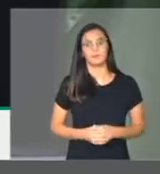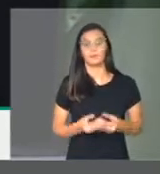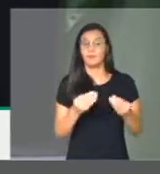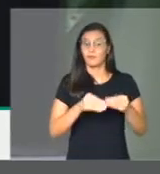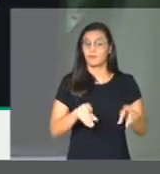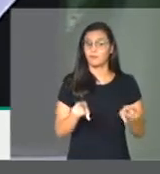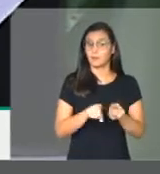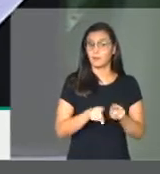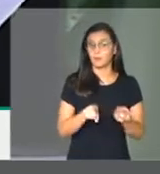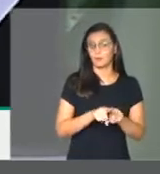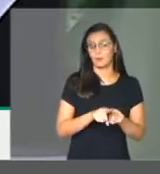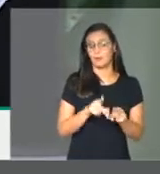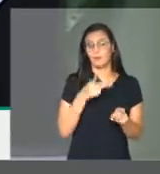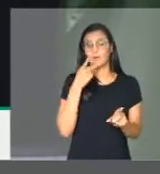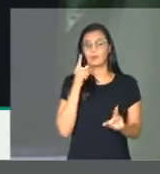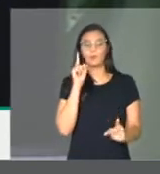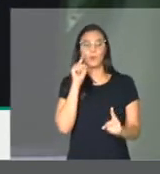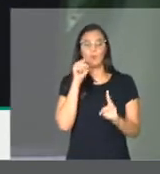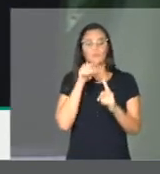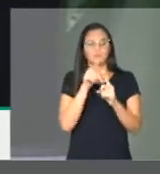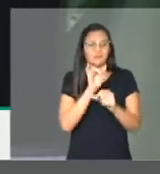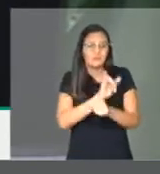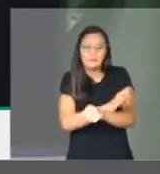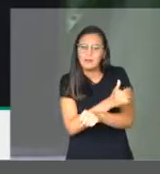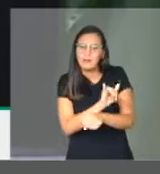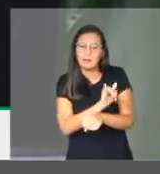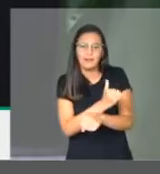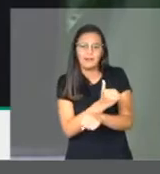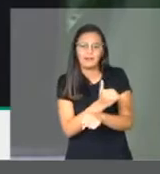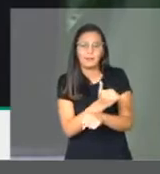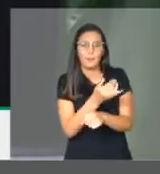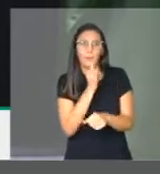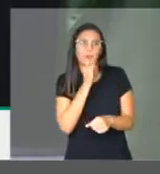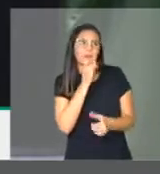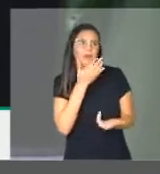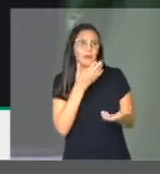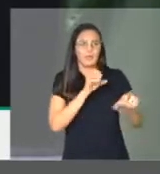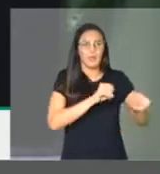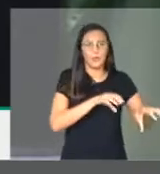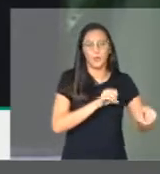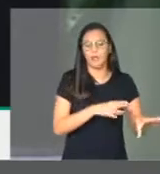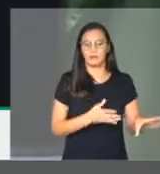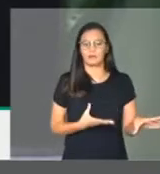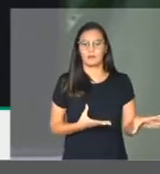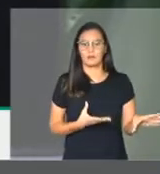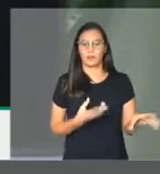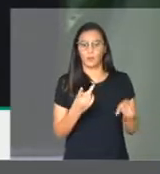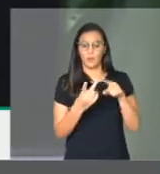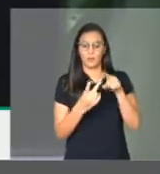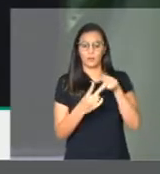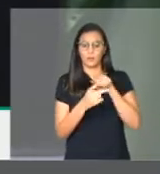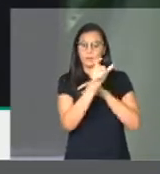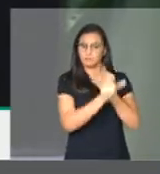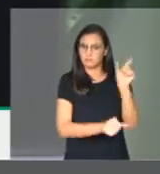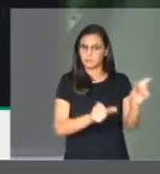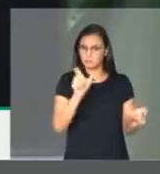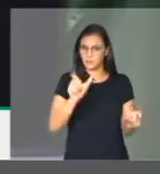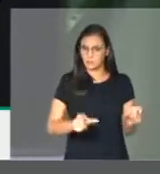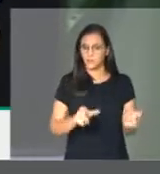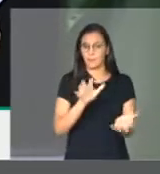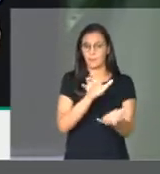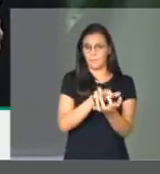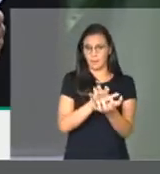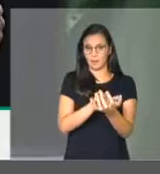quanto ao que diz com seus objetivos estratégicos, como a educação, como pregavam dois pernambucanos ilustres,